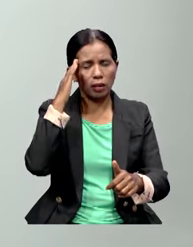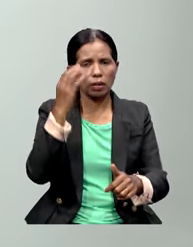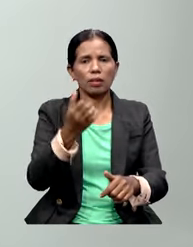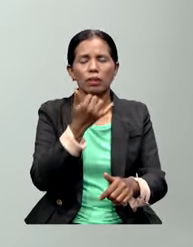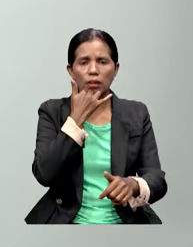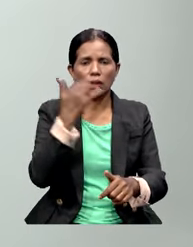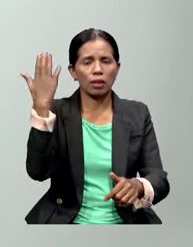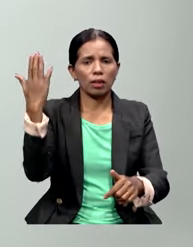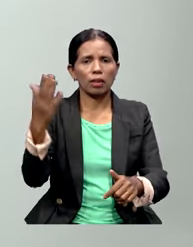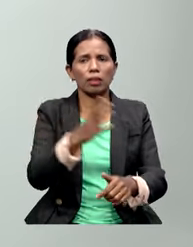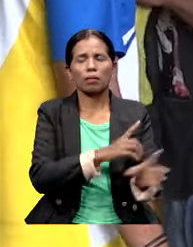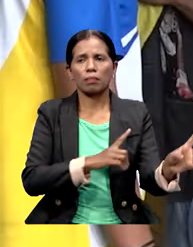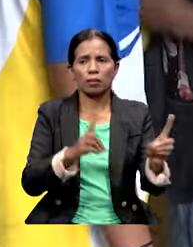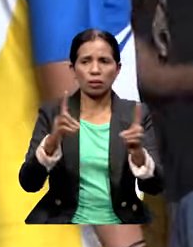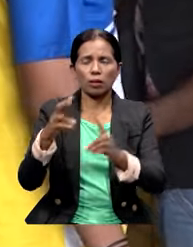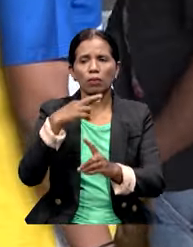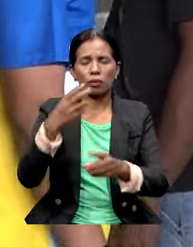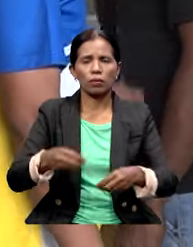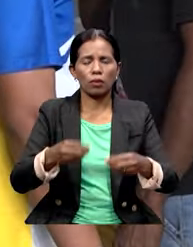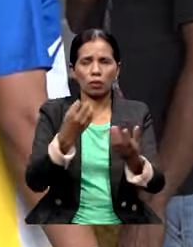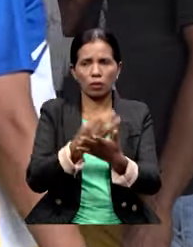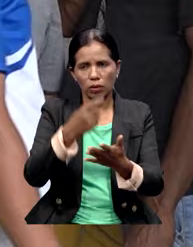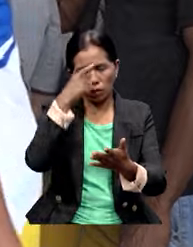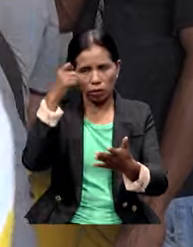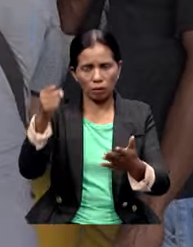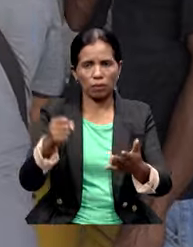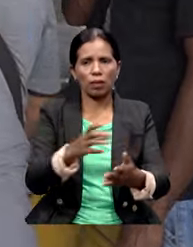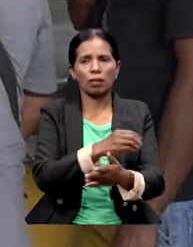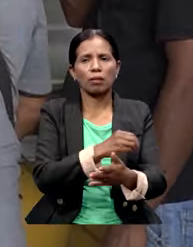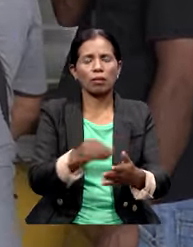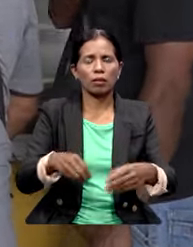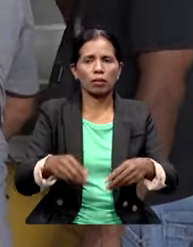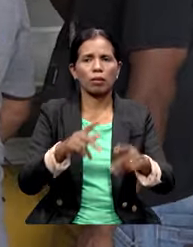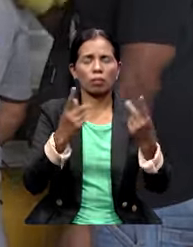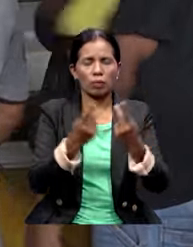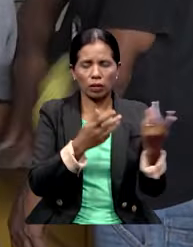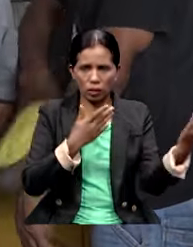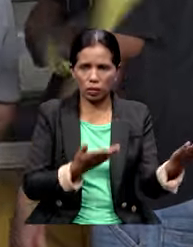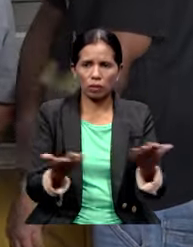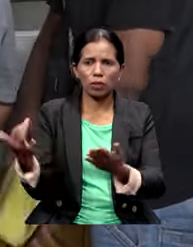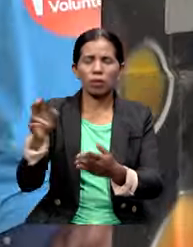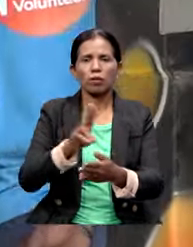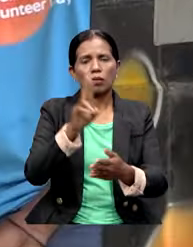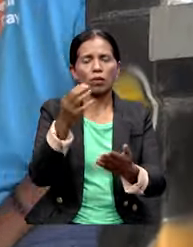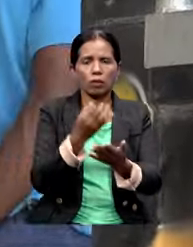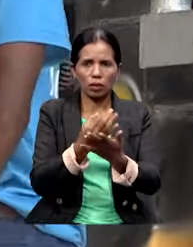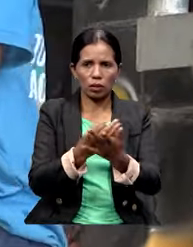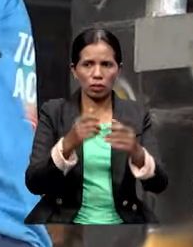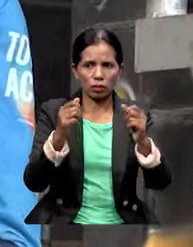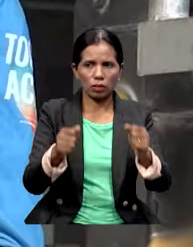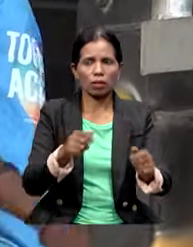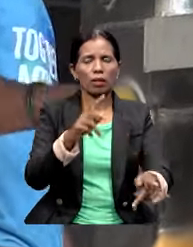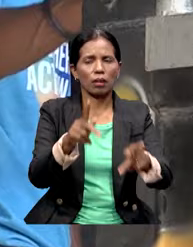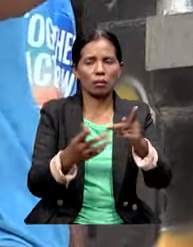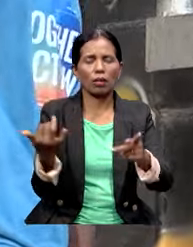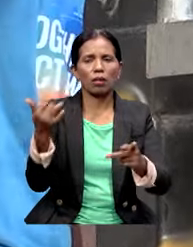nebe acontece e a implementação fos subsídio ne, tamae a manipulação preço, no empresa importadora Sira aproveita subsídio ne, onde obriga